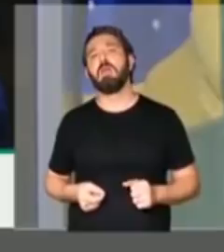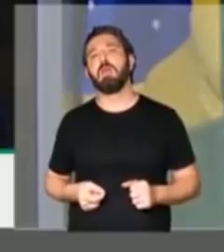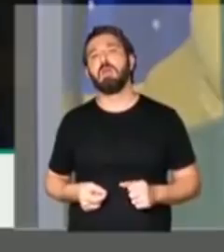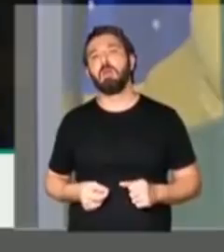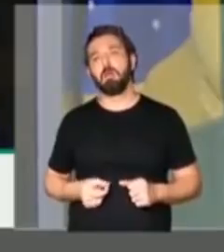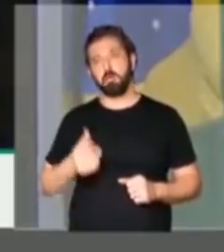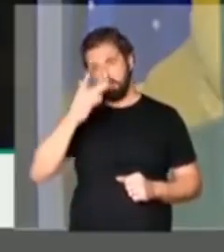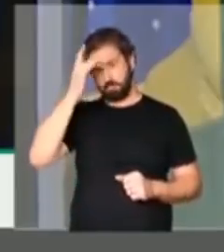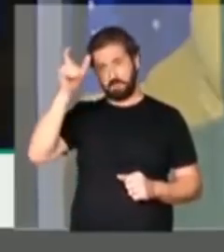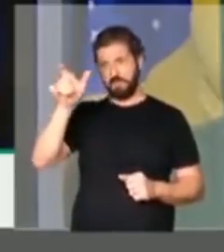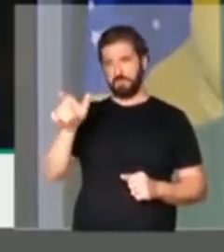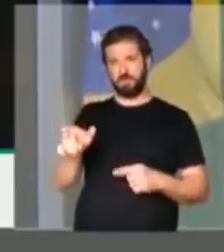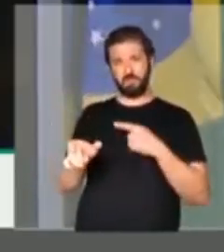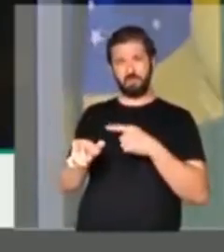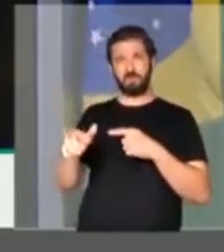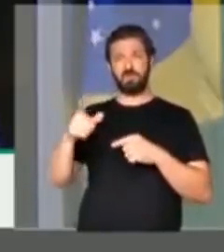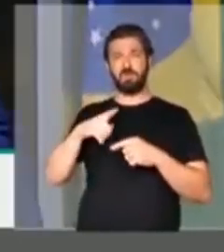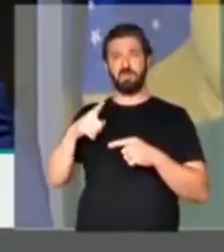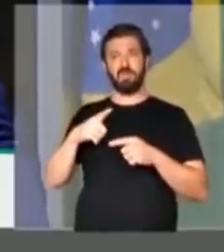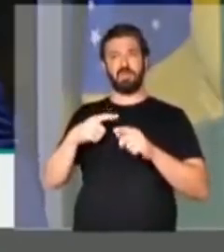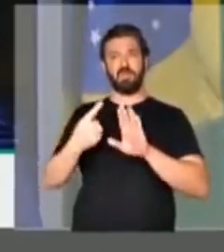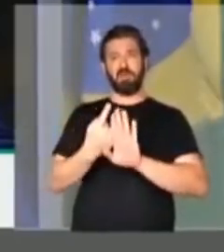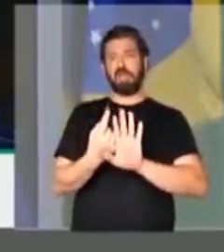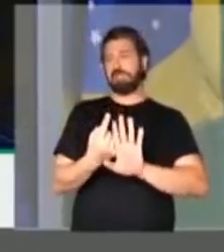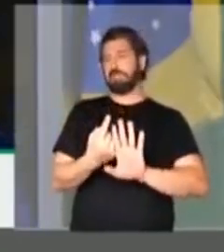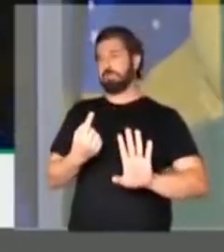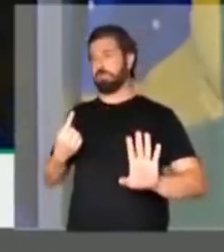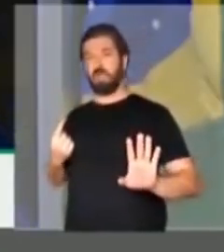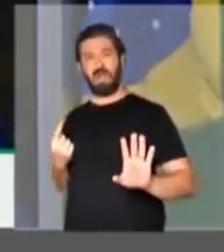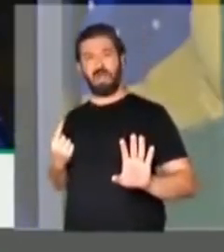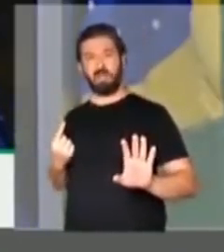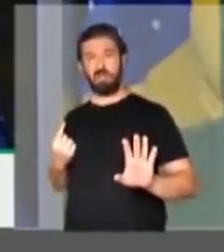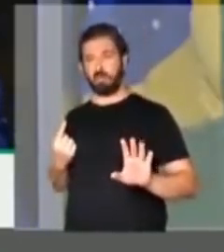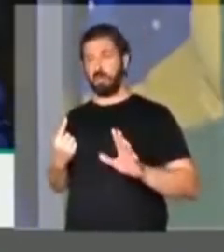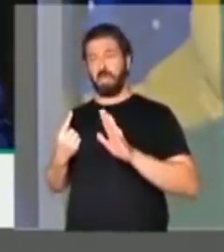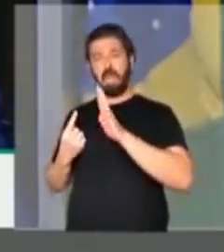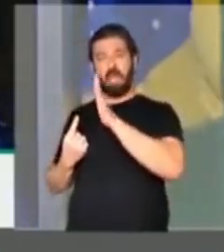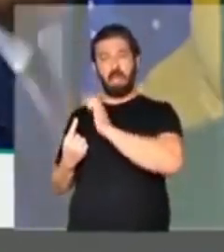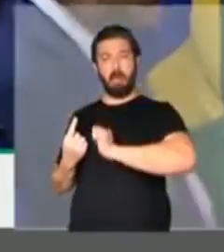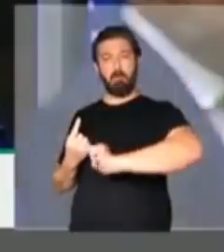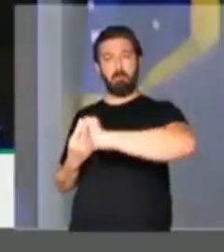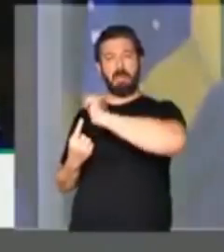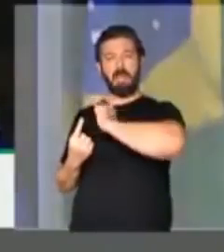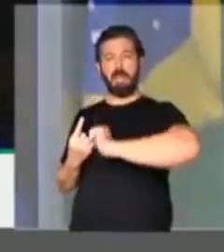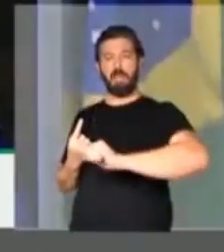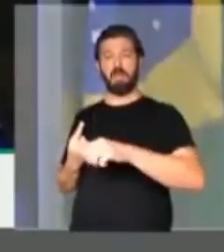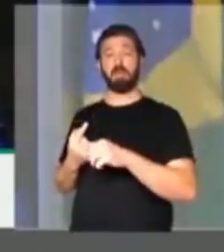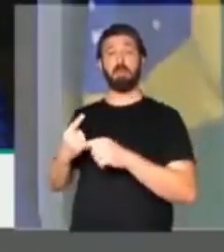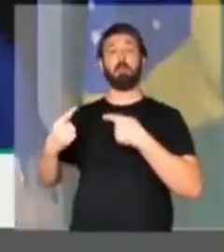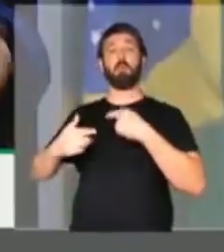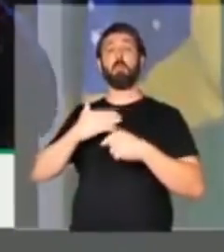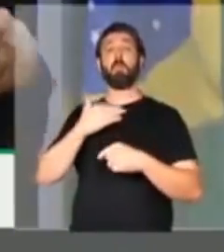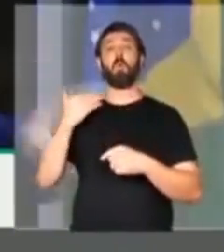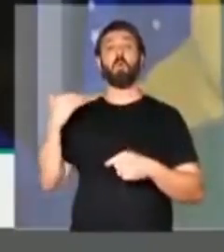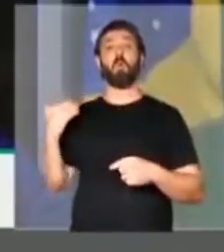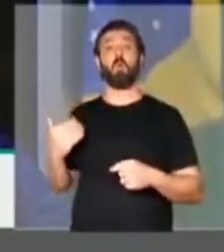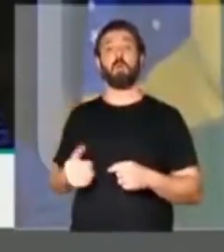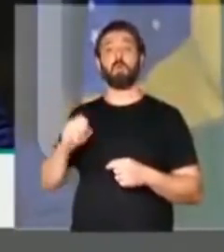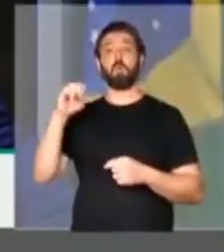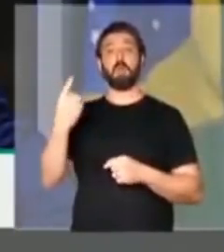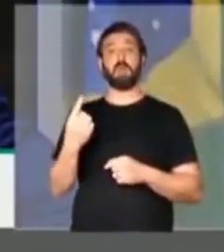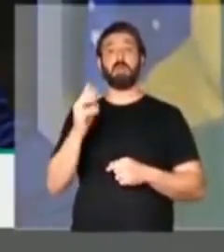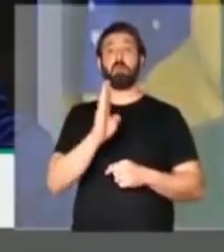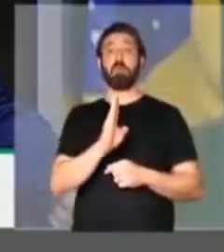uma figura que estava num ostracismo político, uma figura apagada, numa morte política, um